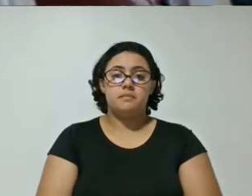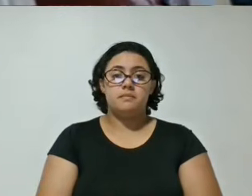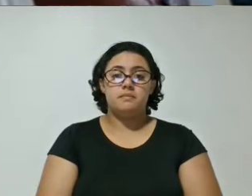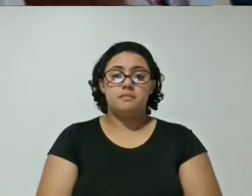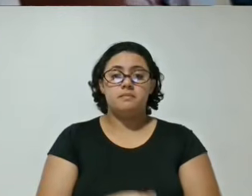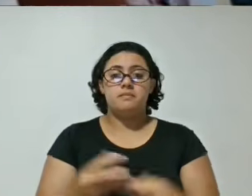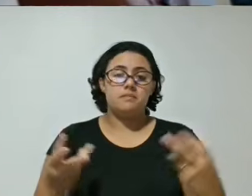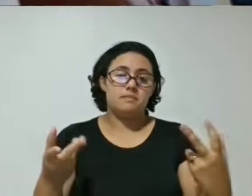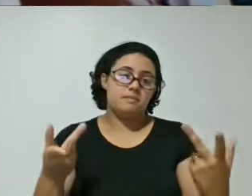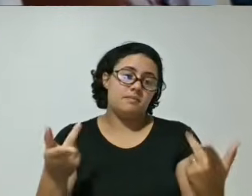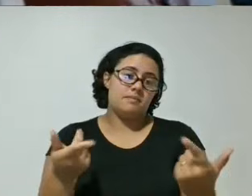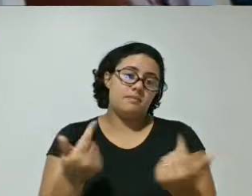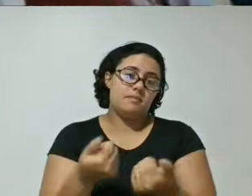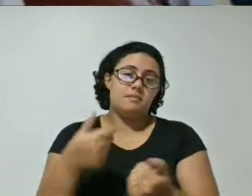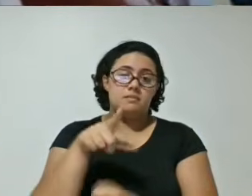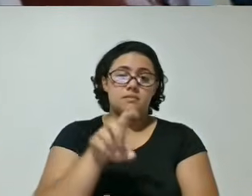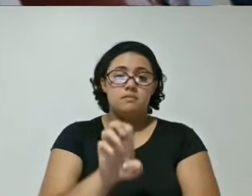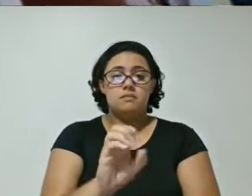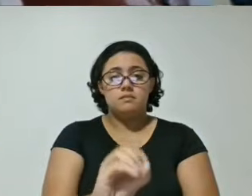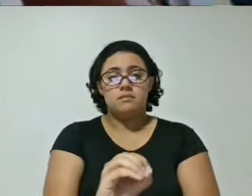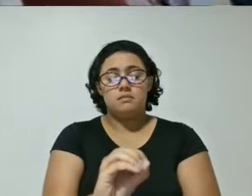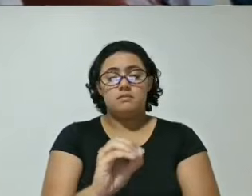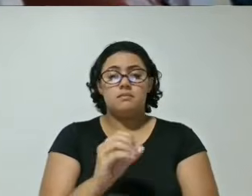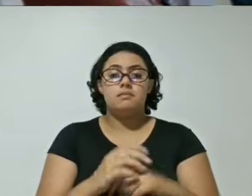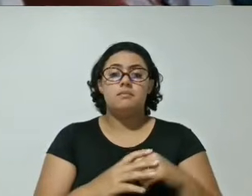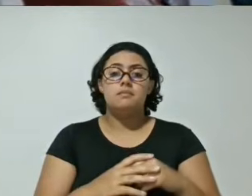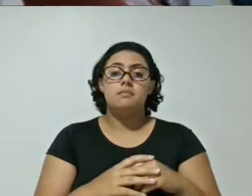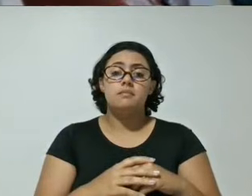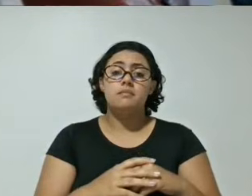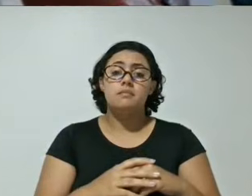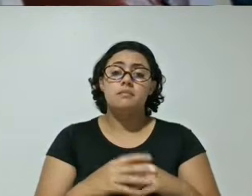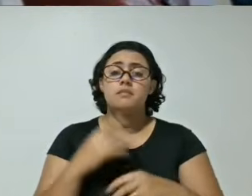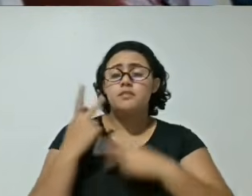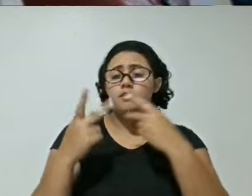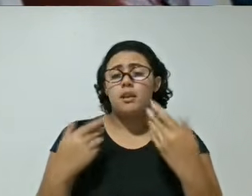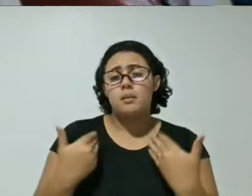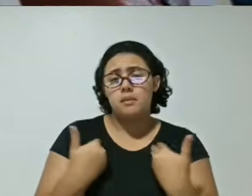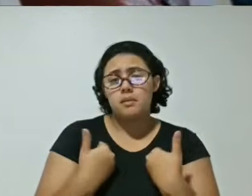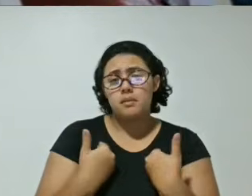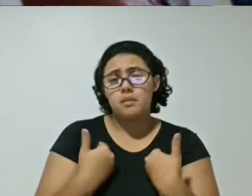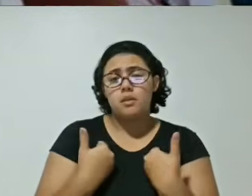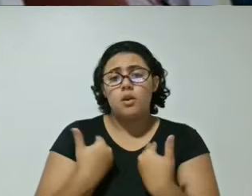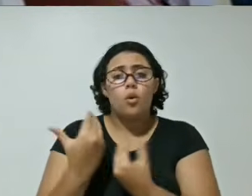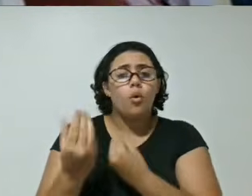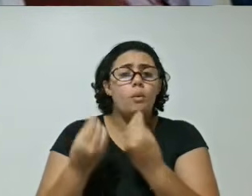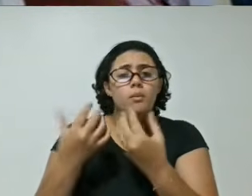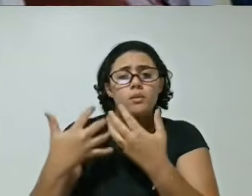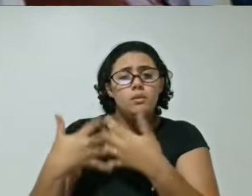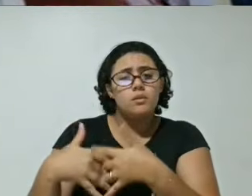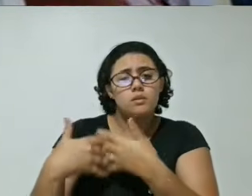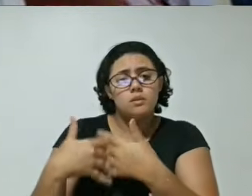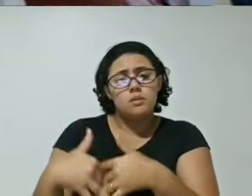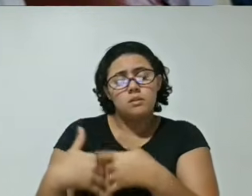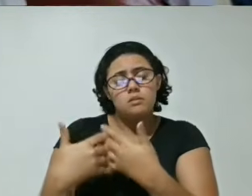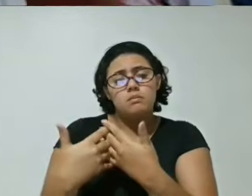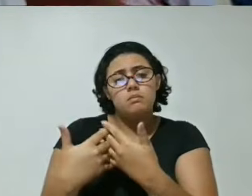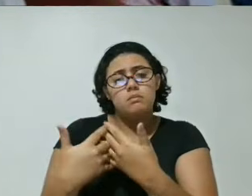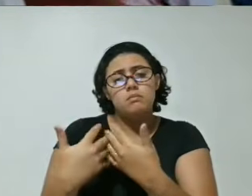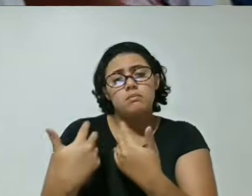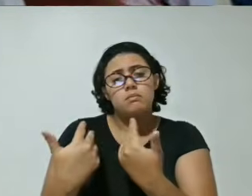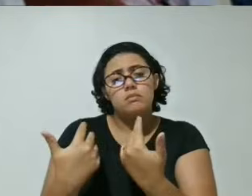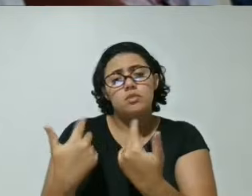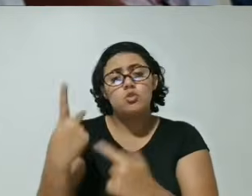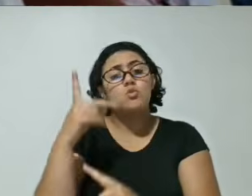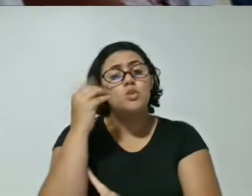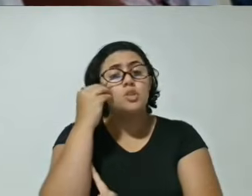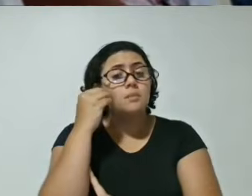Maravilha, maravilha, Léo. Ô, Léo, e fala para a gente aqui, como que foi essa sua